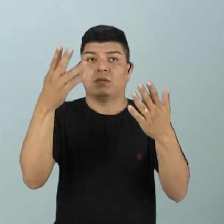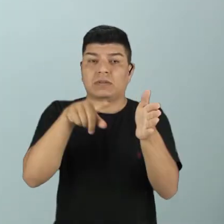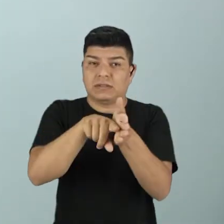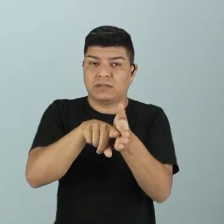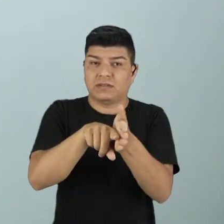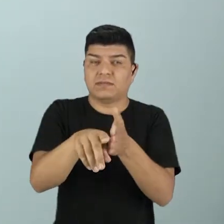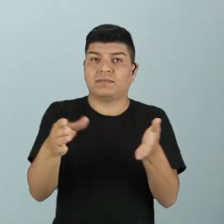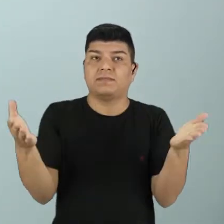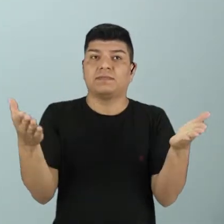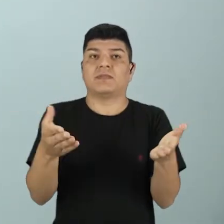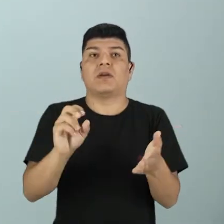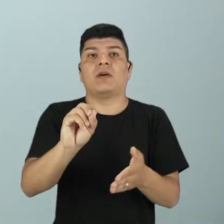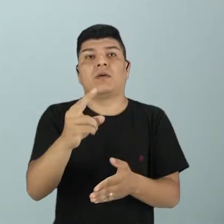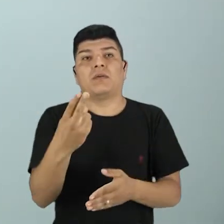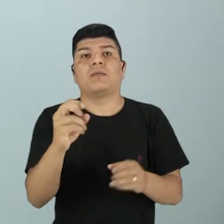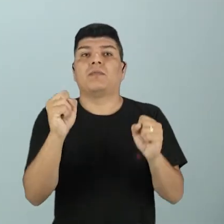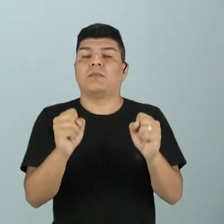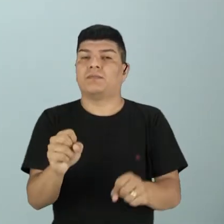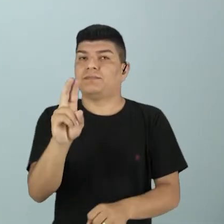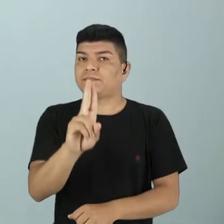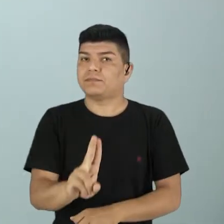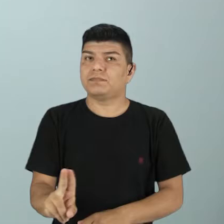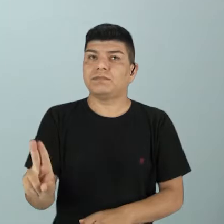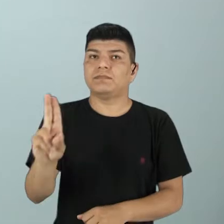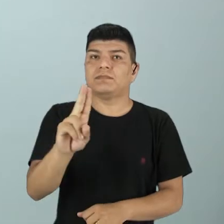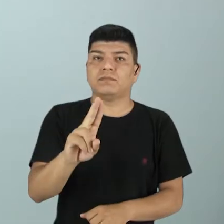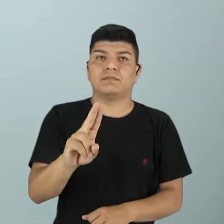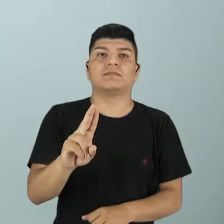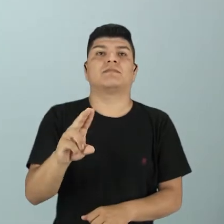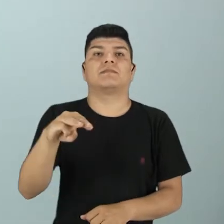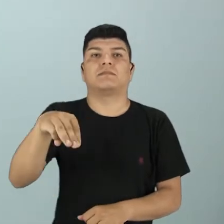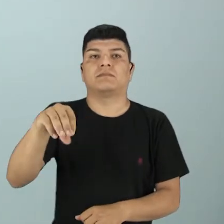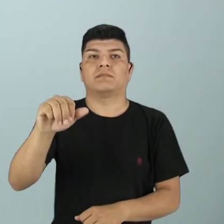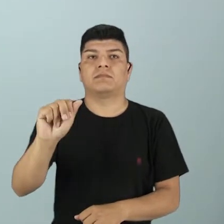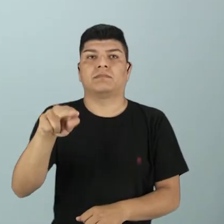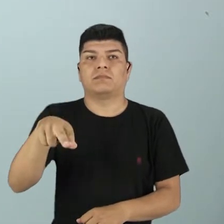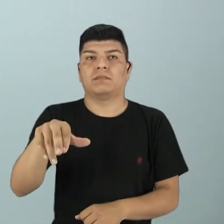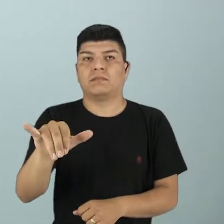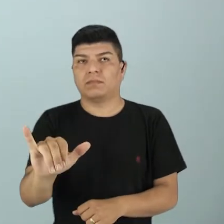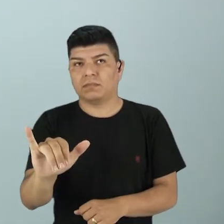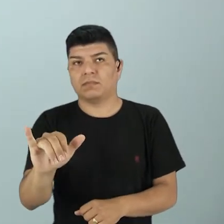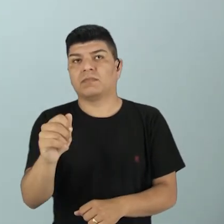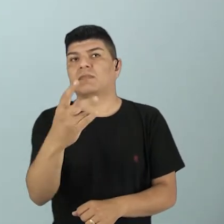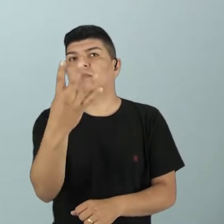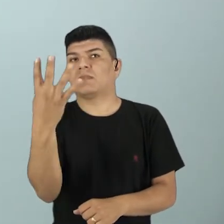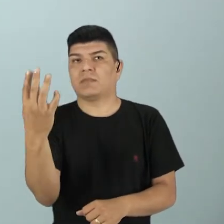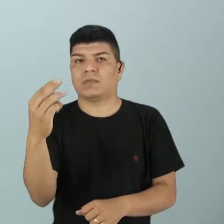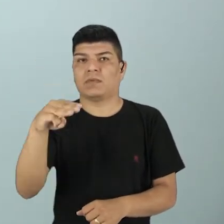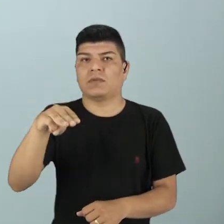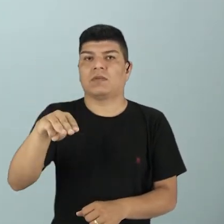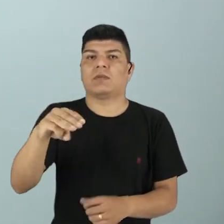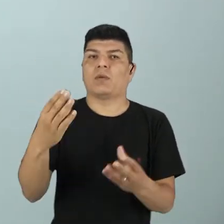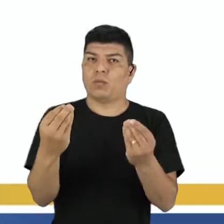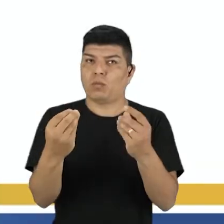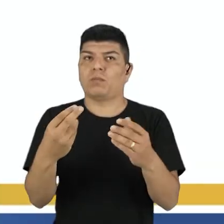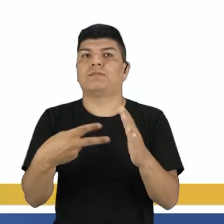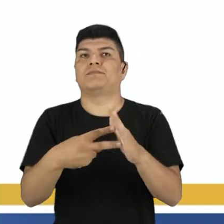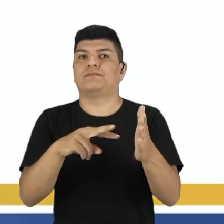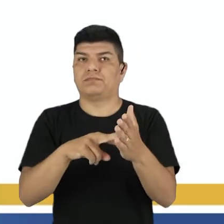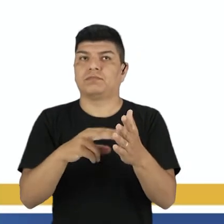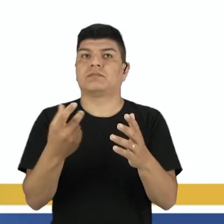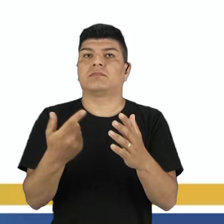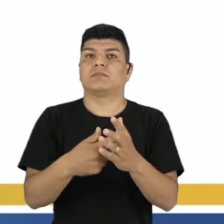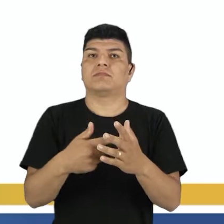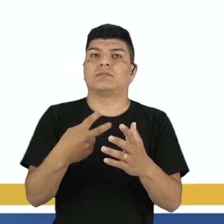revisar aqui, ou vocês podem usar o many para substantivos contáveis, que significa muito, o much para